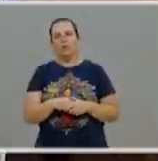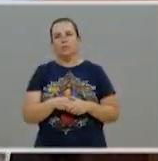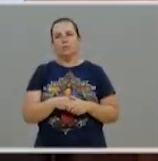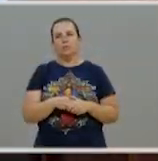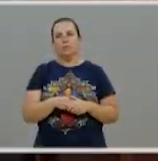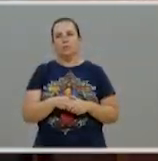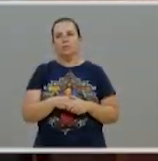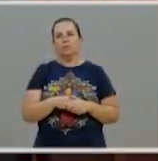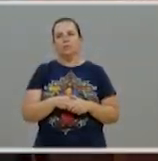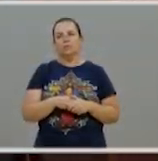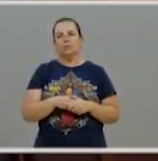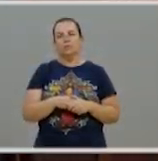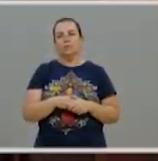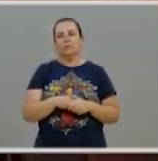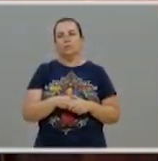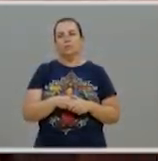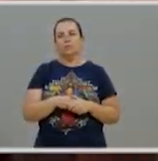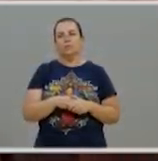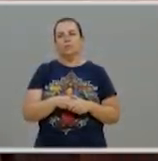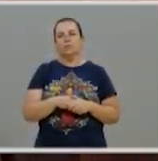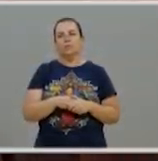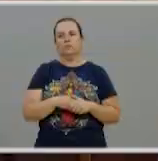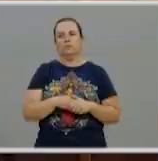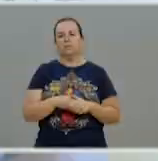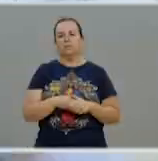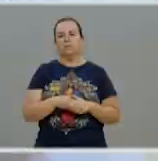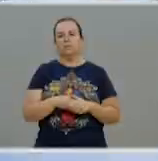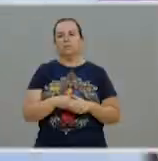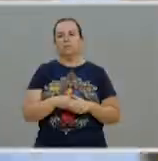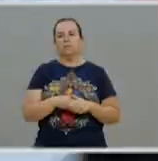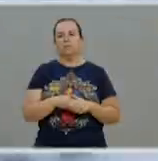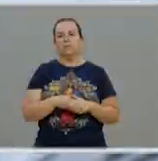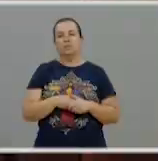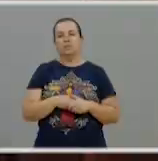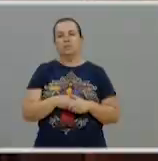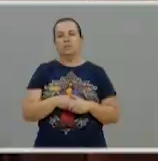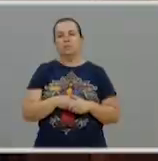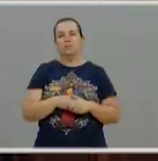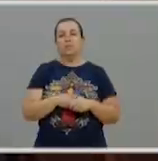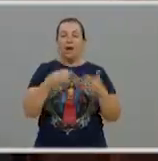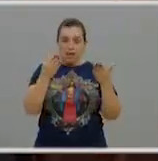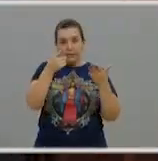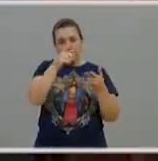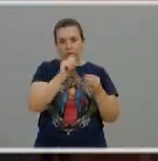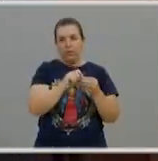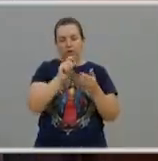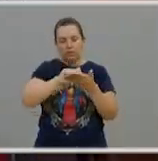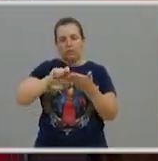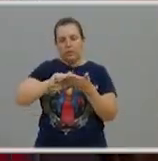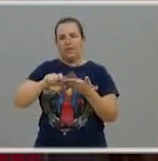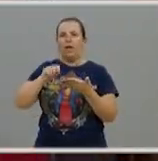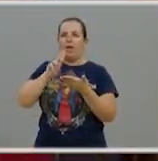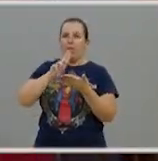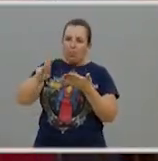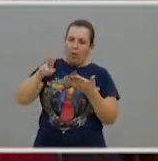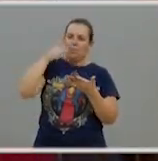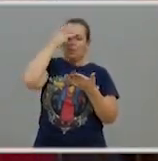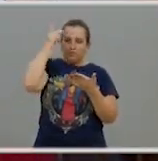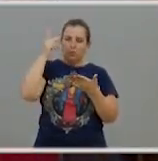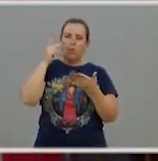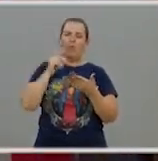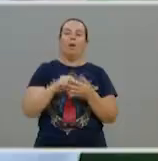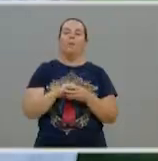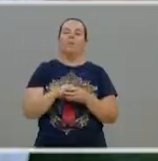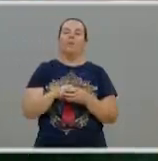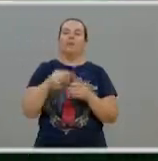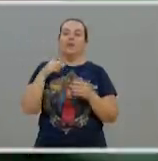fazer mais, que é dedicatória. O que eu tenho feito, não, aqui no santuário eu faço, mas o que eu tenho feito é o momento